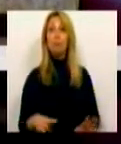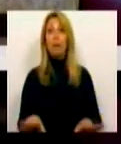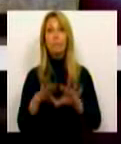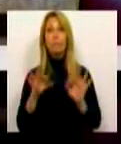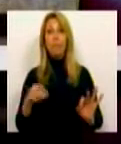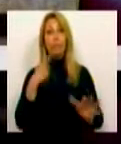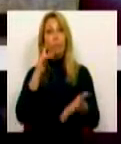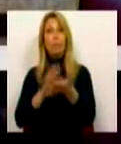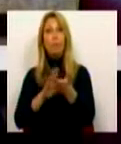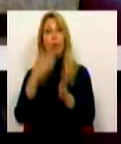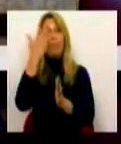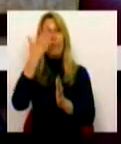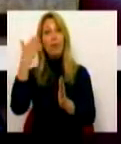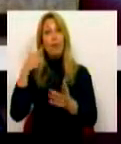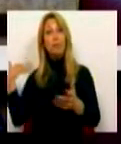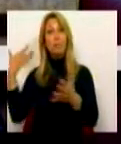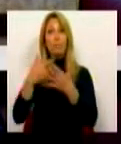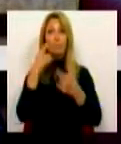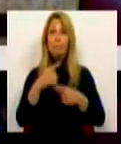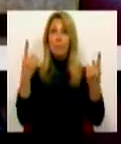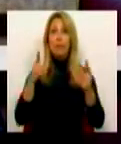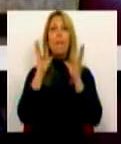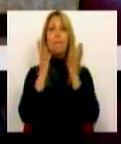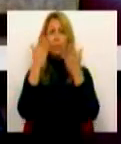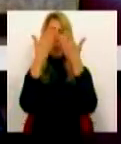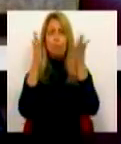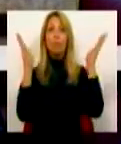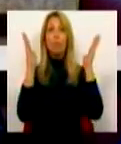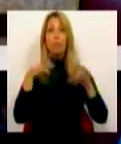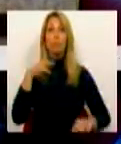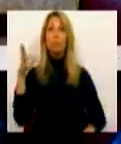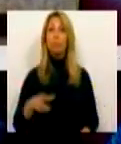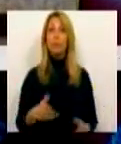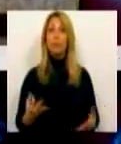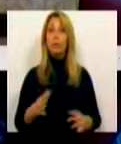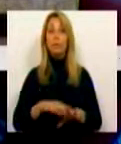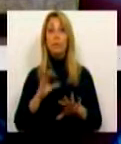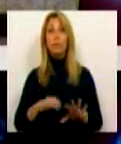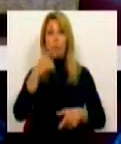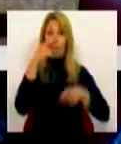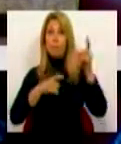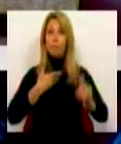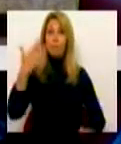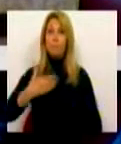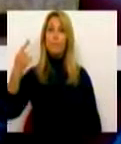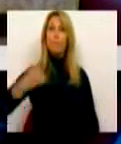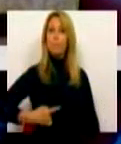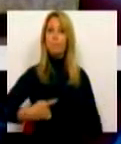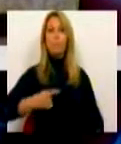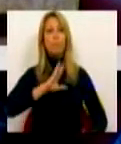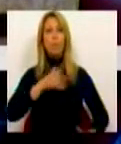dias. Mário Soares era um democrata português e, nesse sentido, um cidadão aberto ao